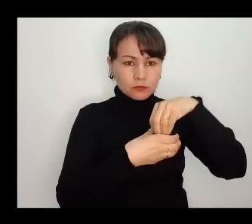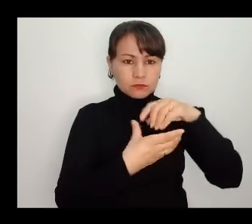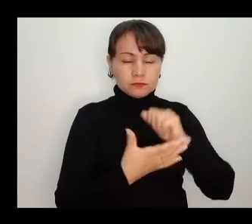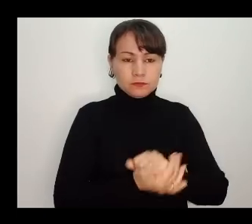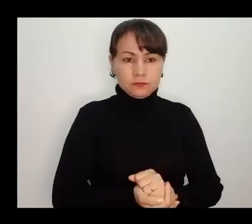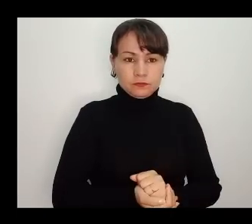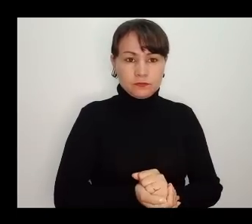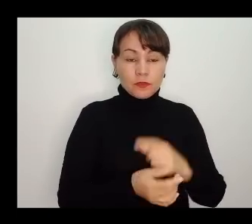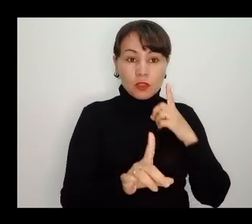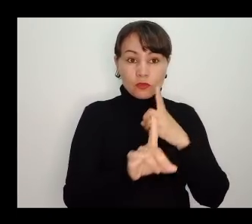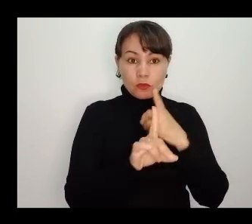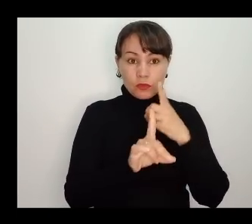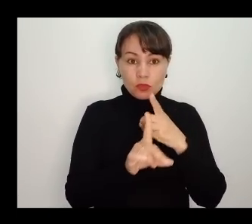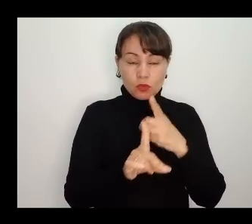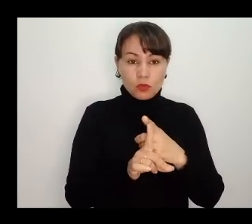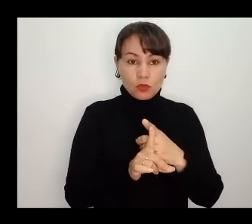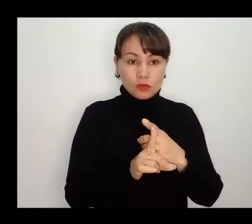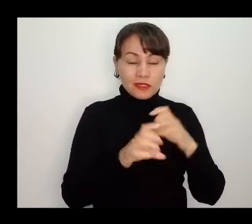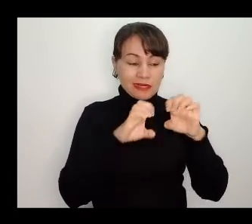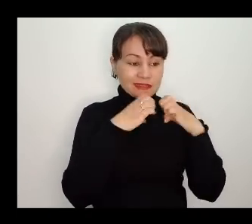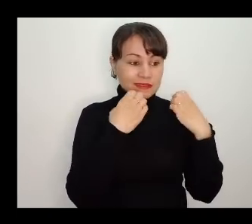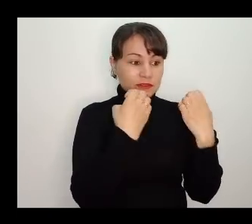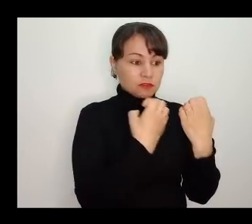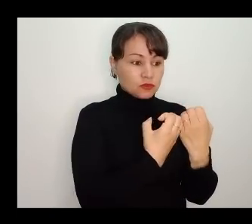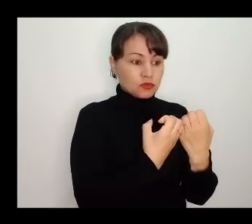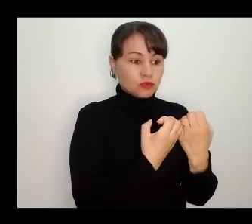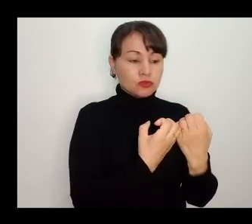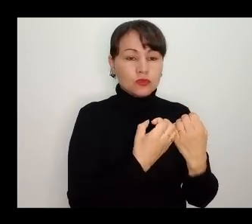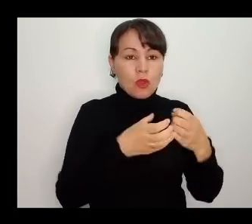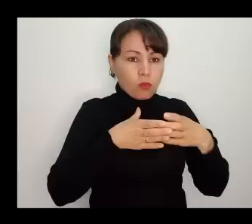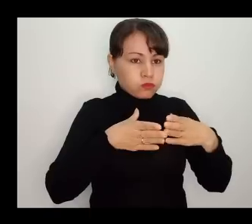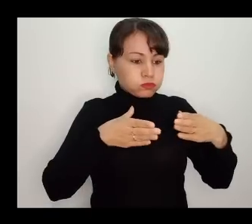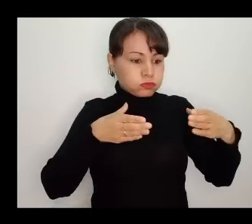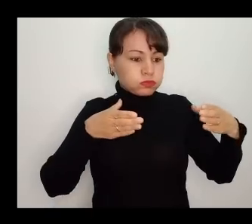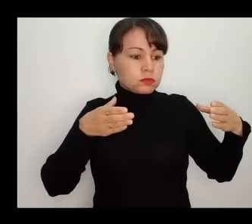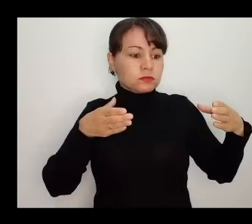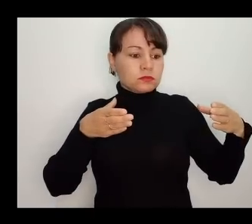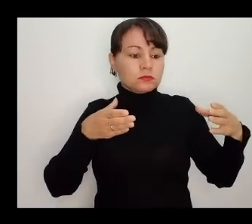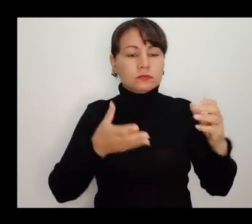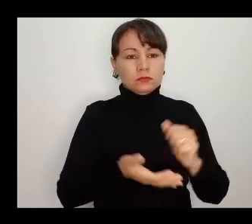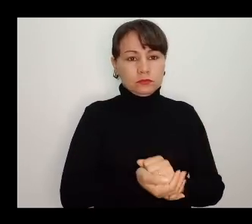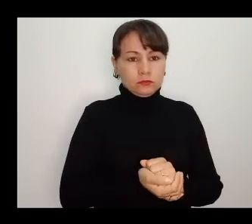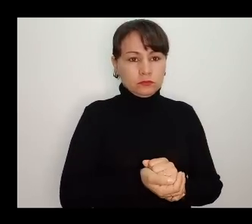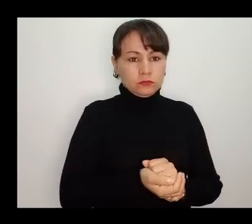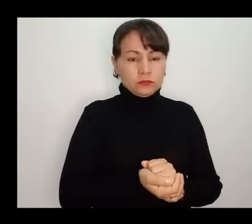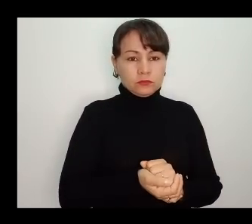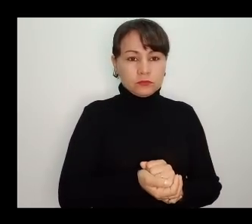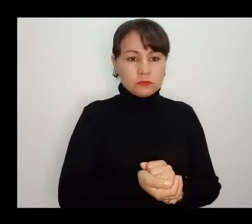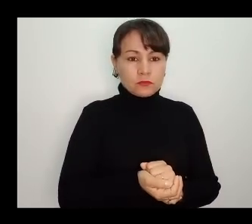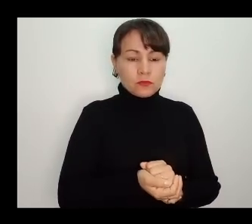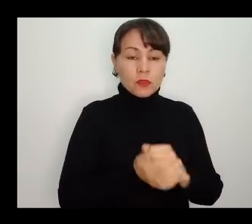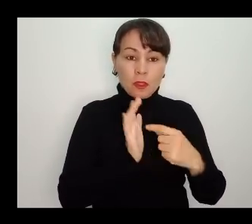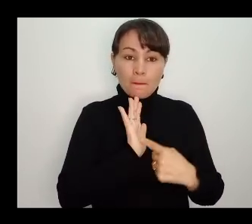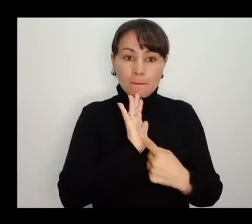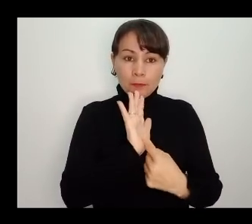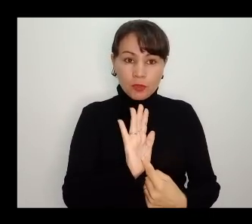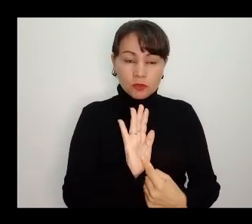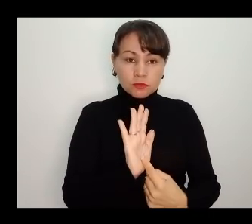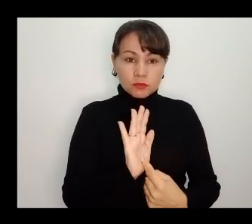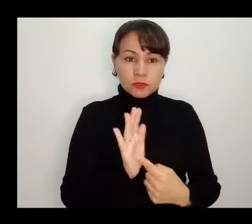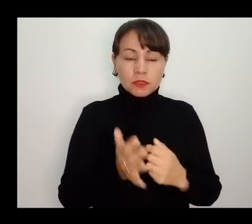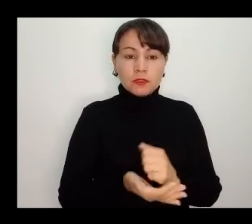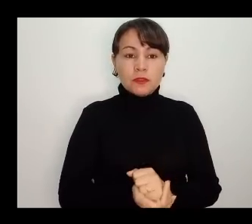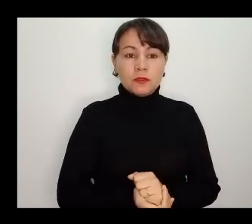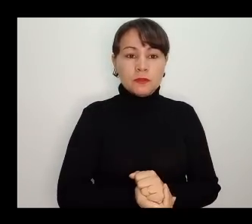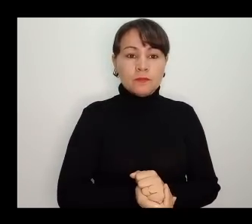interna? Nós vamos encontrar essa estrutura aqui, em maior aumento. E aqui nós